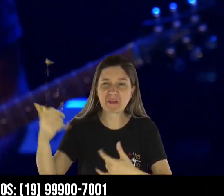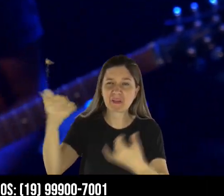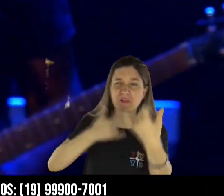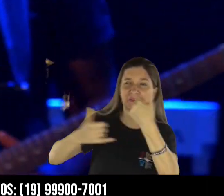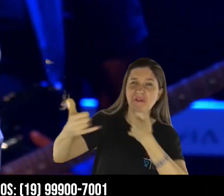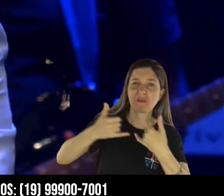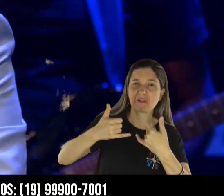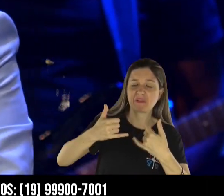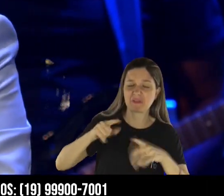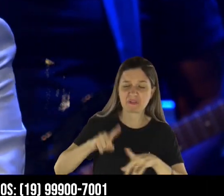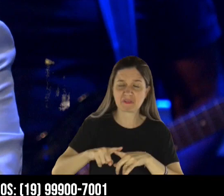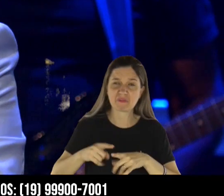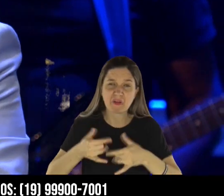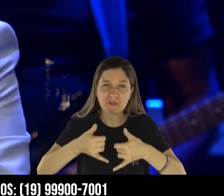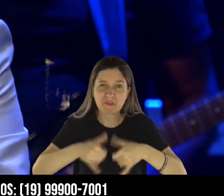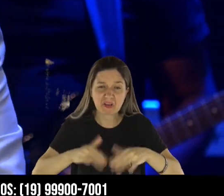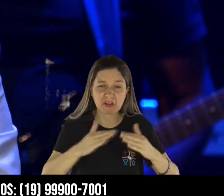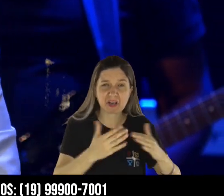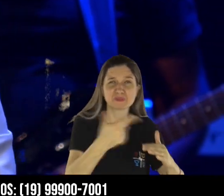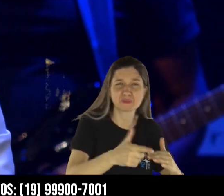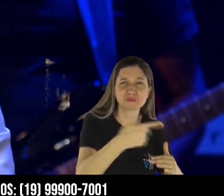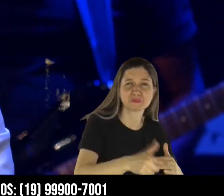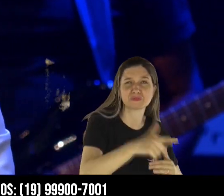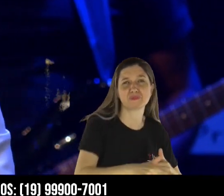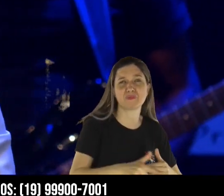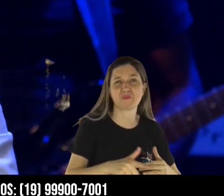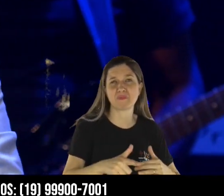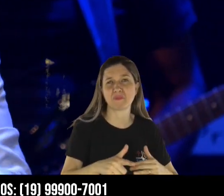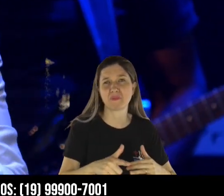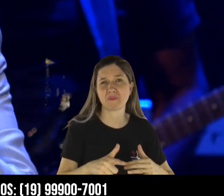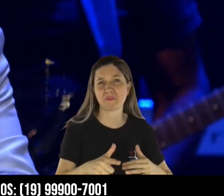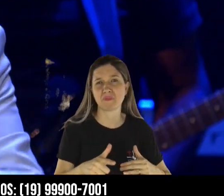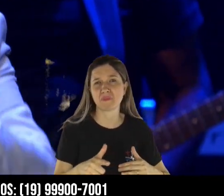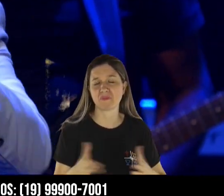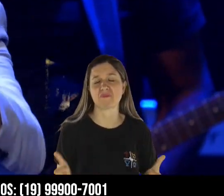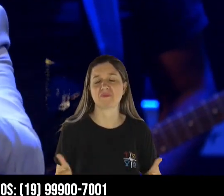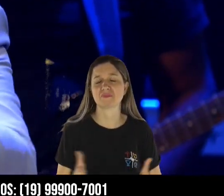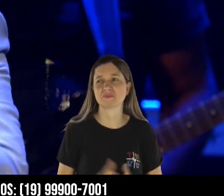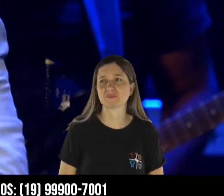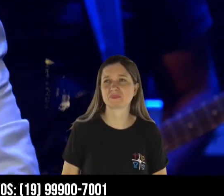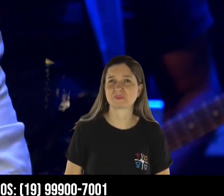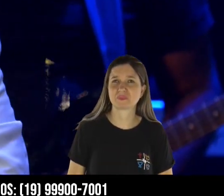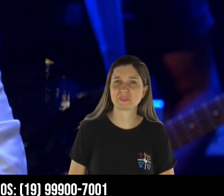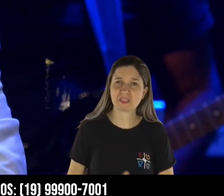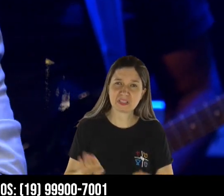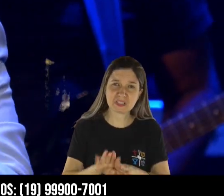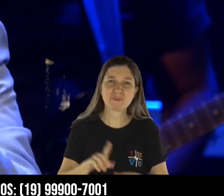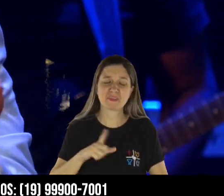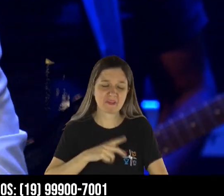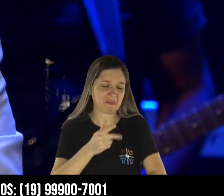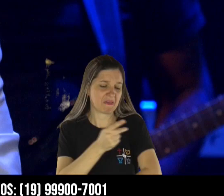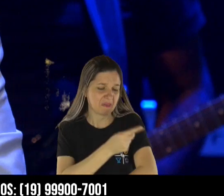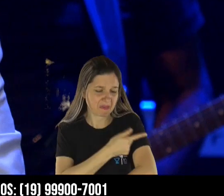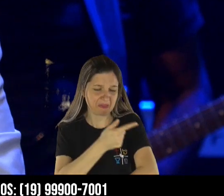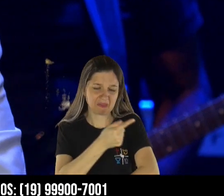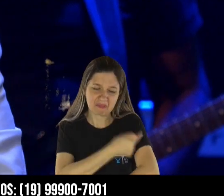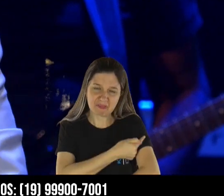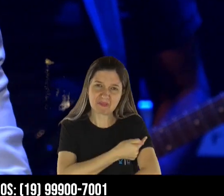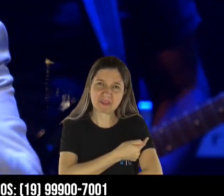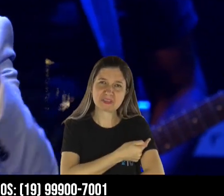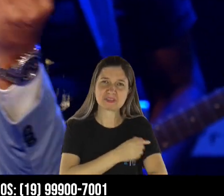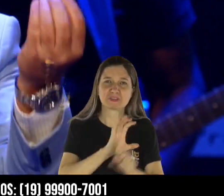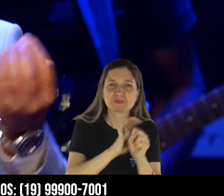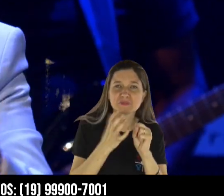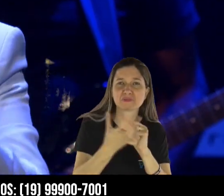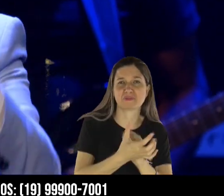coisa vira um procedimento. Amém? Importante, porque me atrapalha, atrapalha quem está ouvindo. E é um momento tão especial, né?